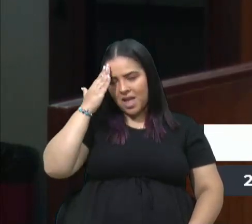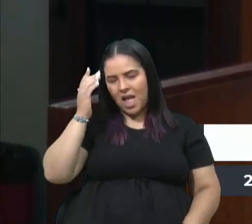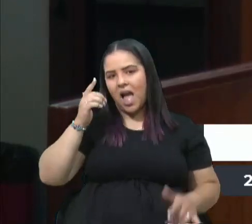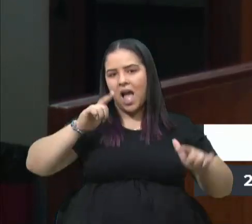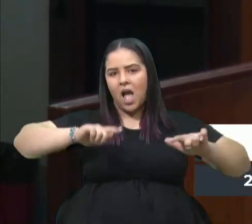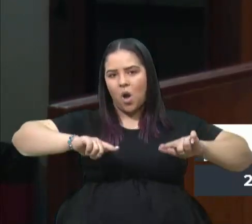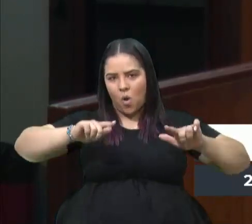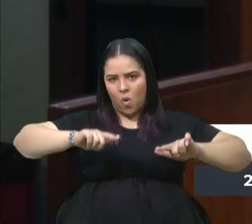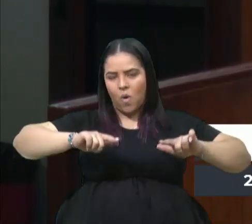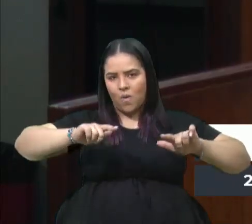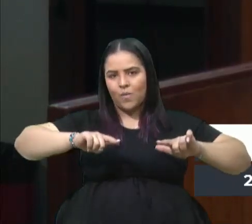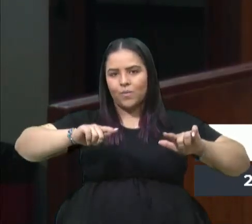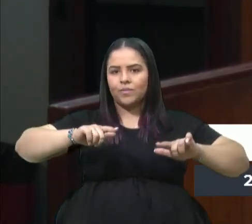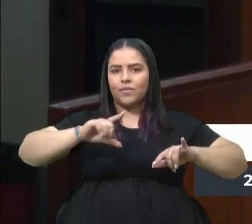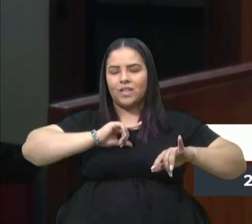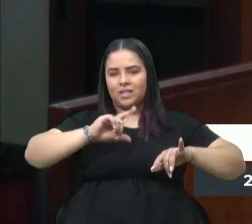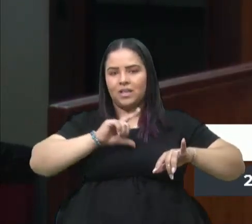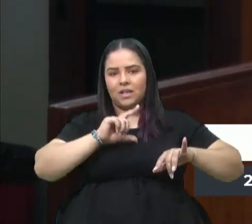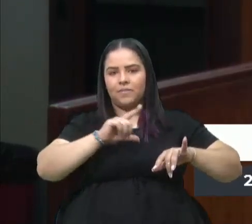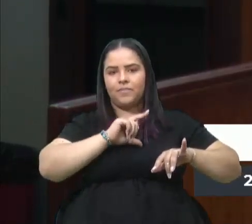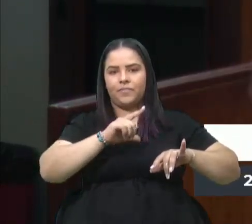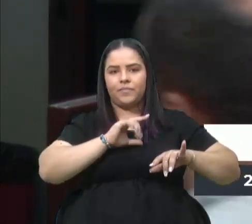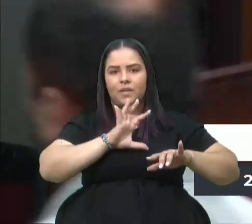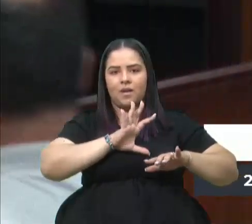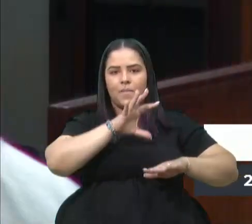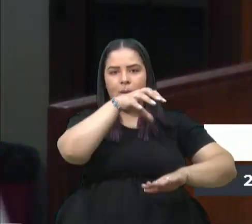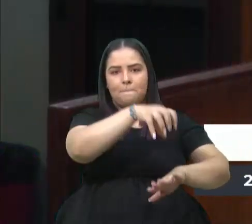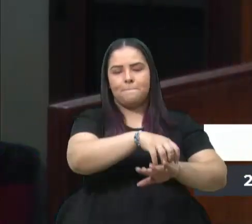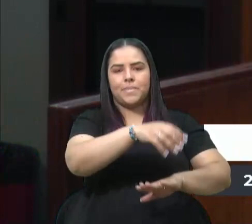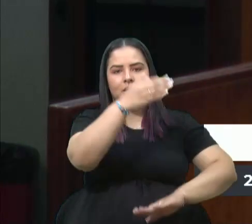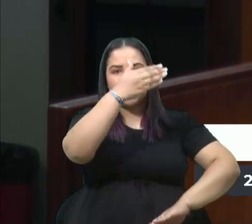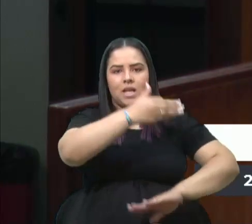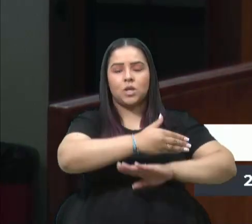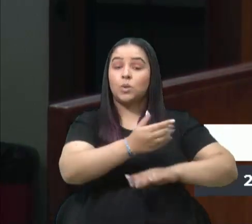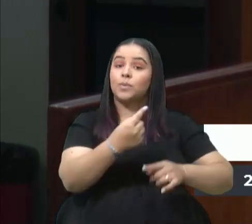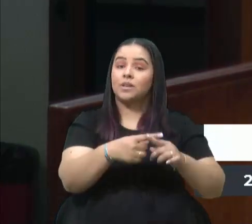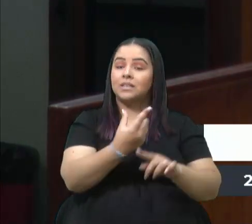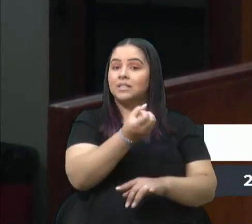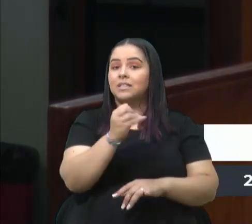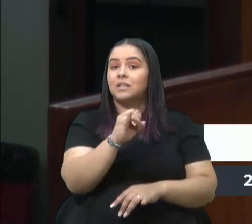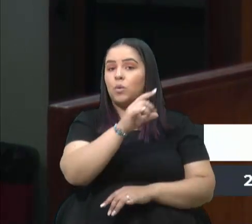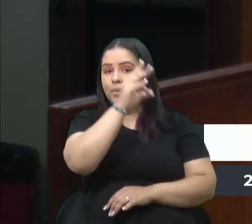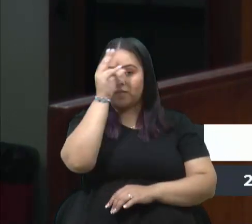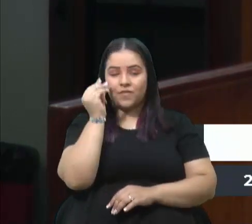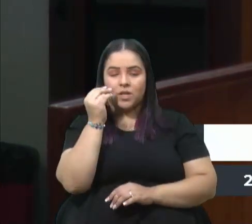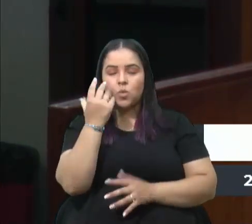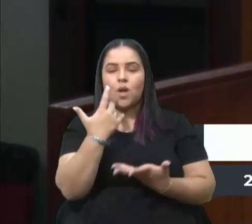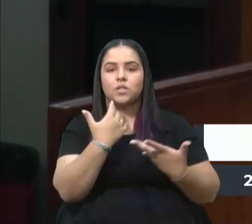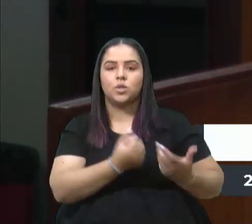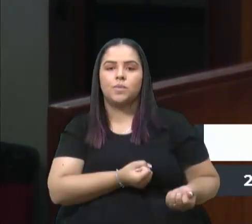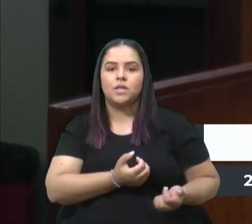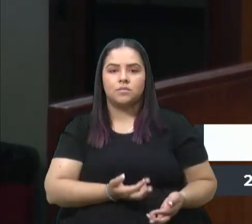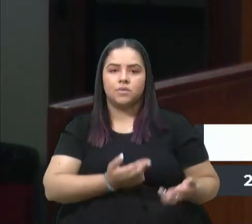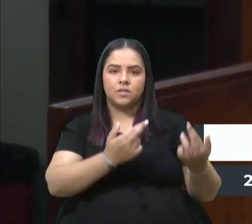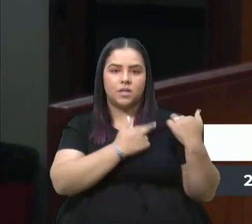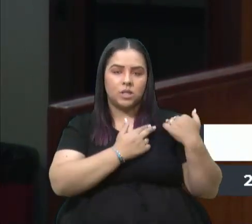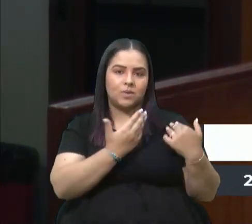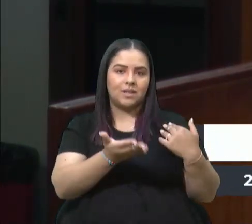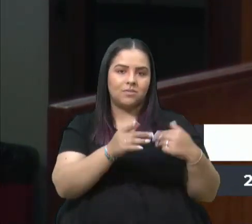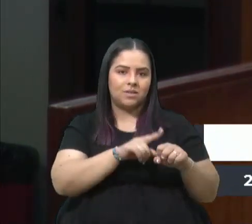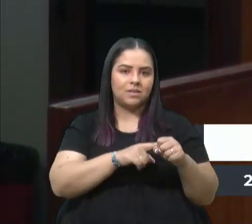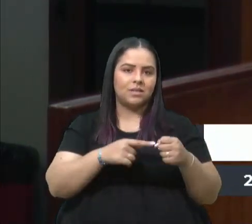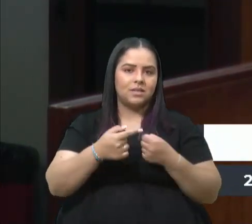do seu quintal. É assim, o prefeito, quando assume uma responsabilidade com a sua cidade, com a